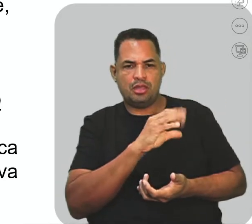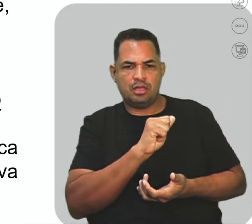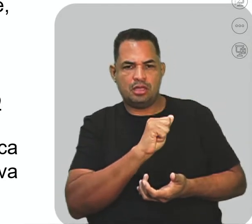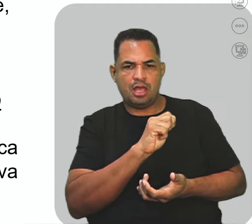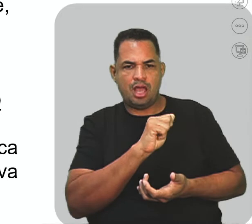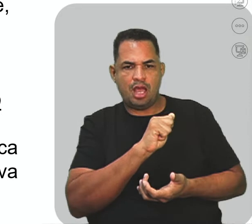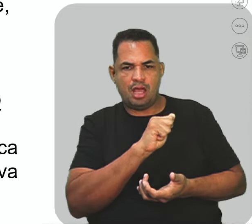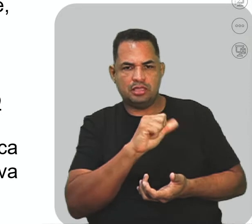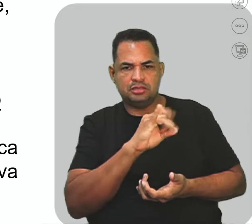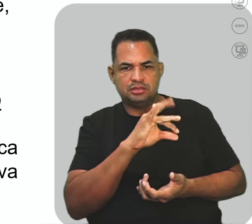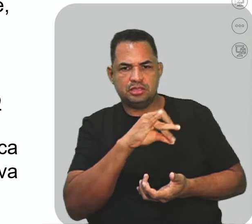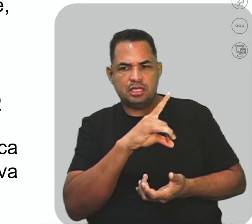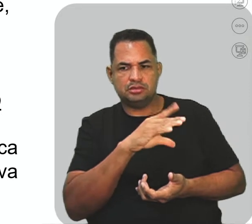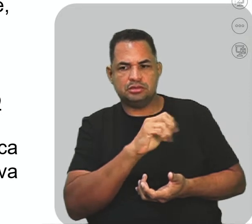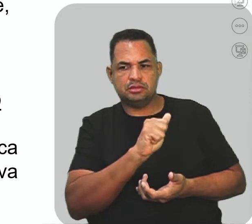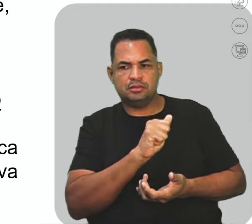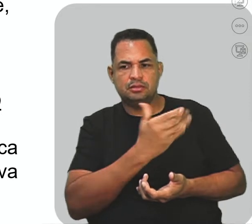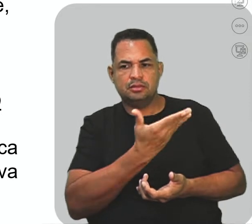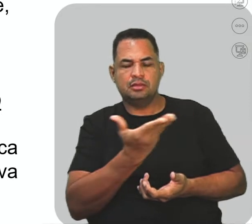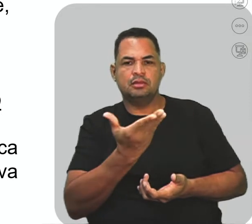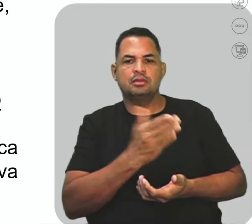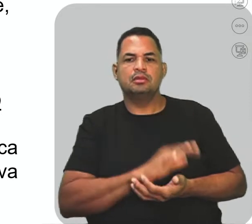tá? Outro exemplo,